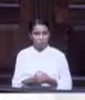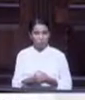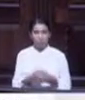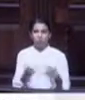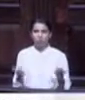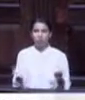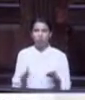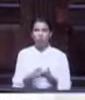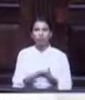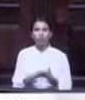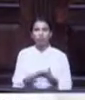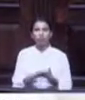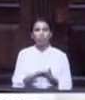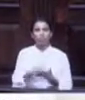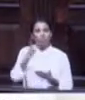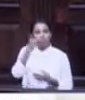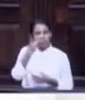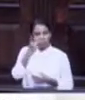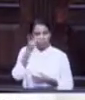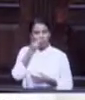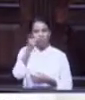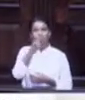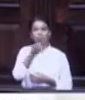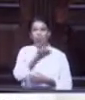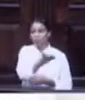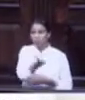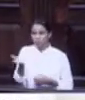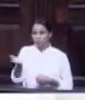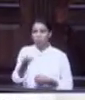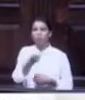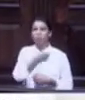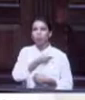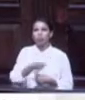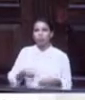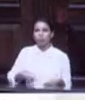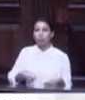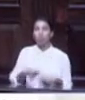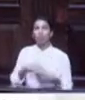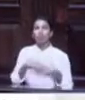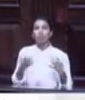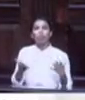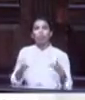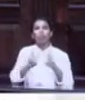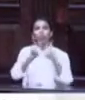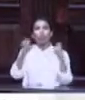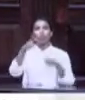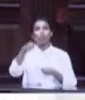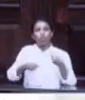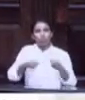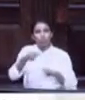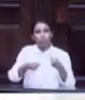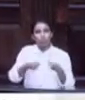Senhoras e senhores deputados, senhor presidente, subo aqui essa tribuna para discutir o projeto de lei complementar